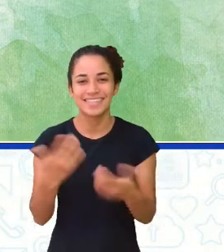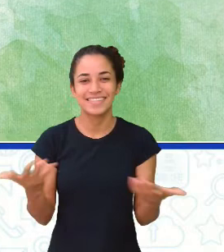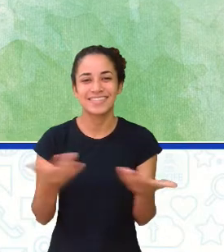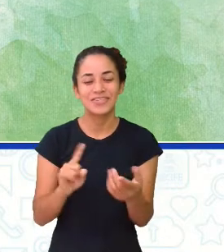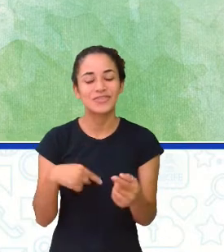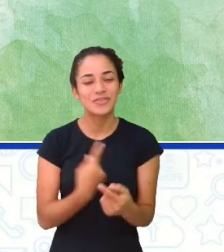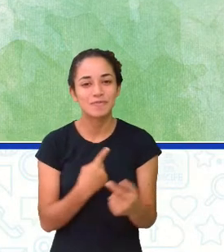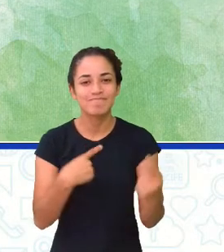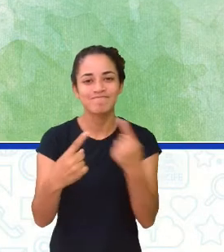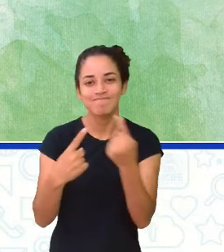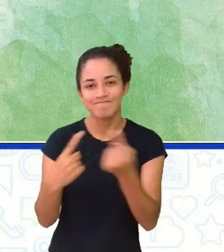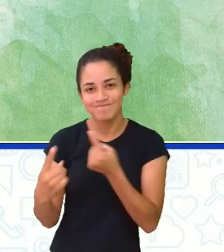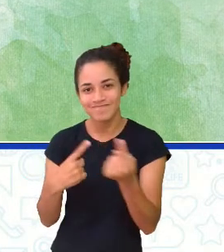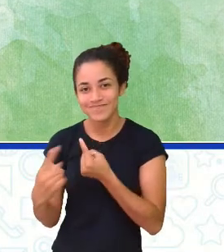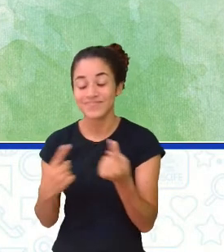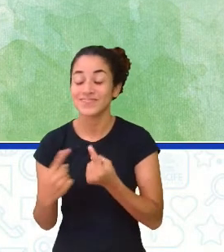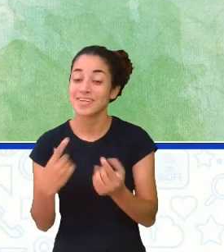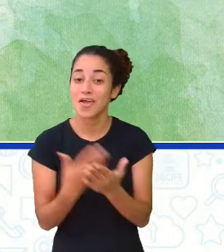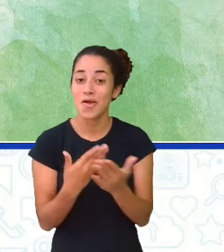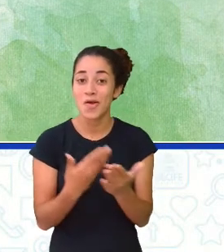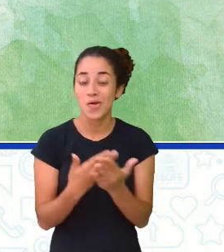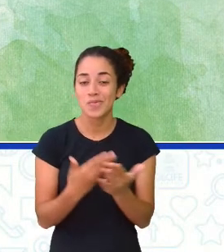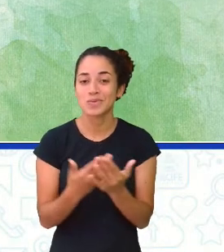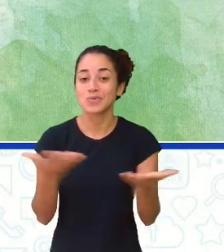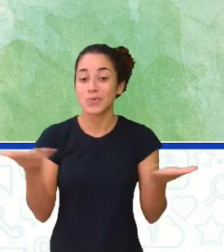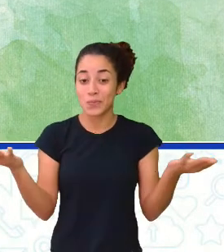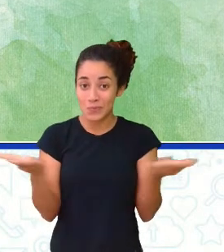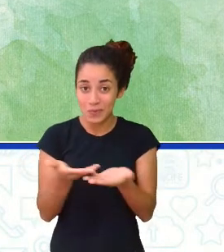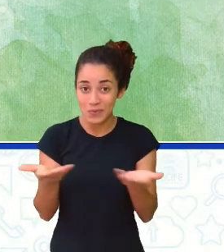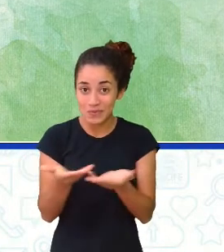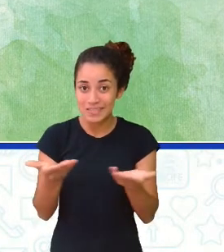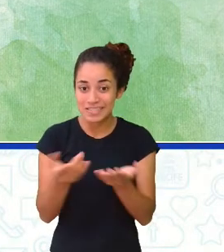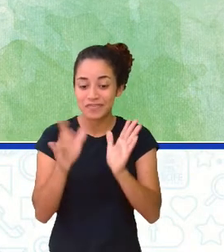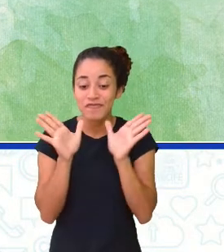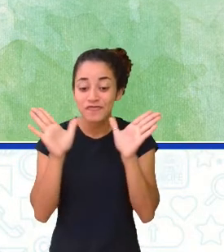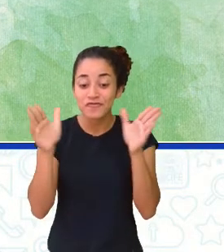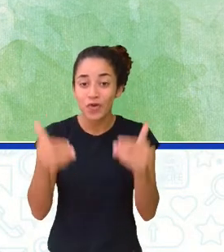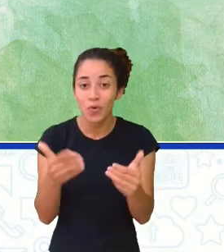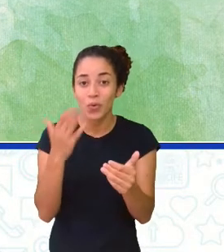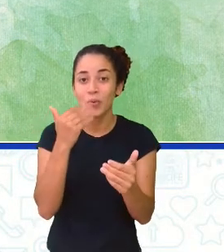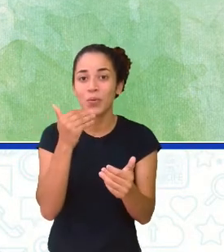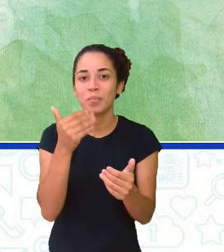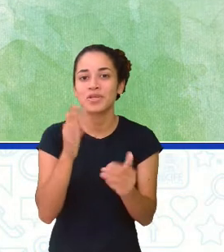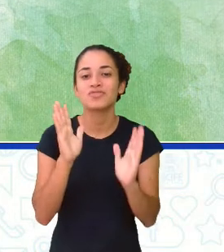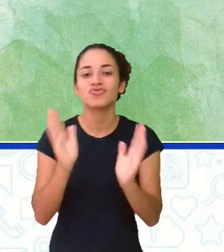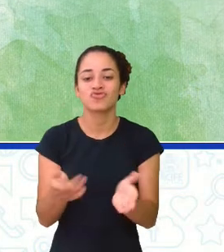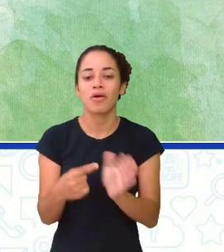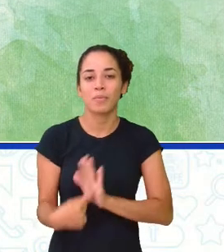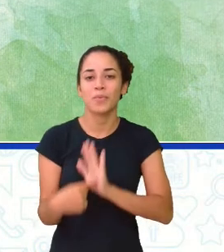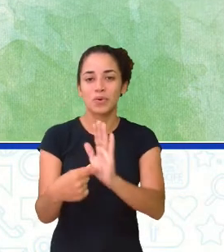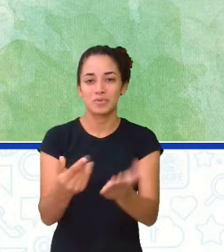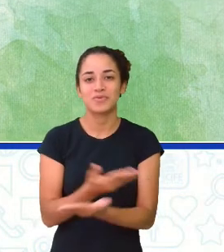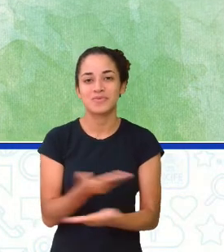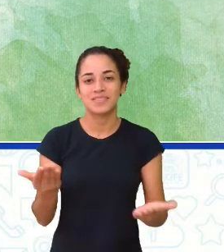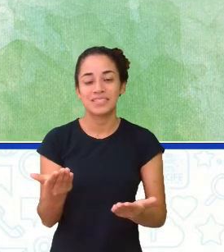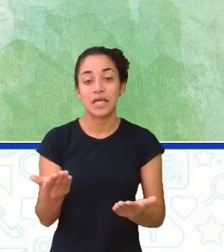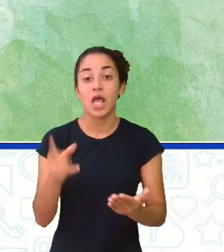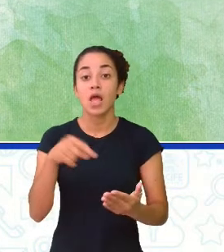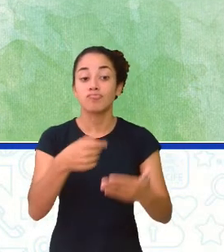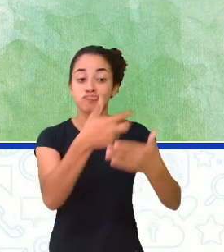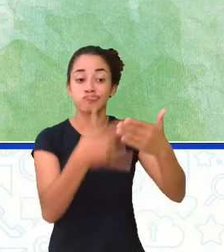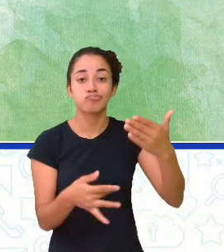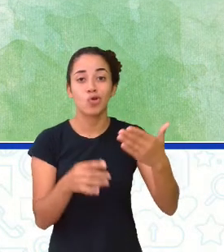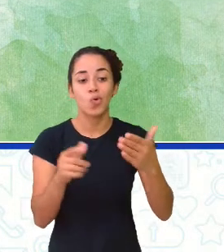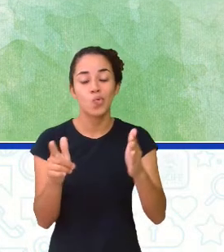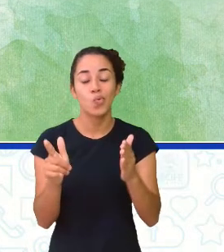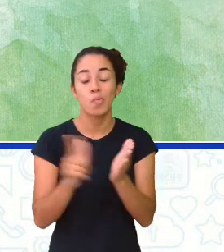a aula de hoje a partir dessa refeição, dessas refeições que foram apresentadas. Esse cardápio de um dia. Então, muitas